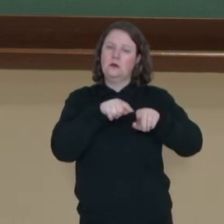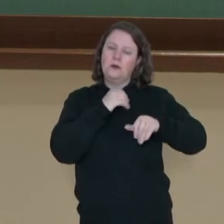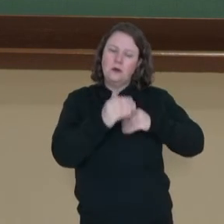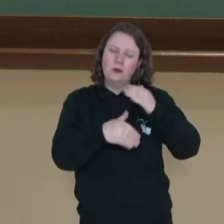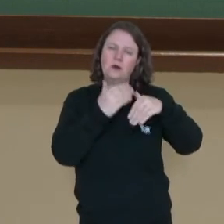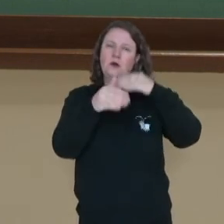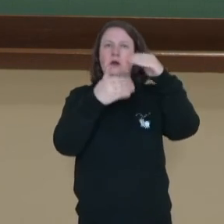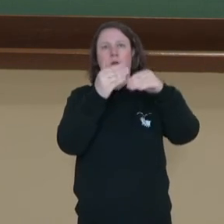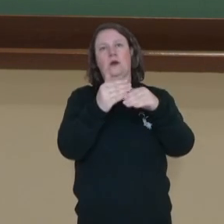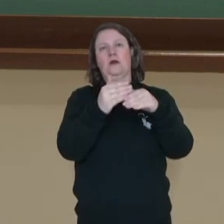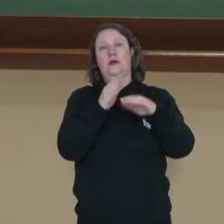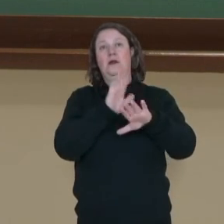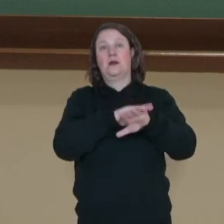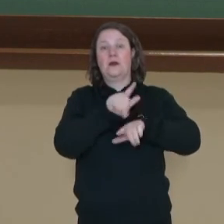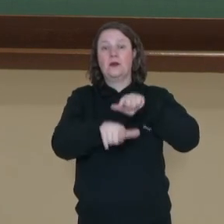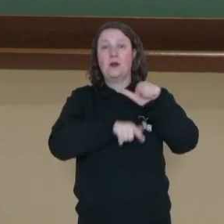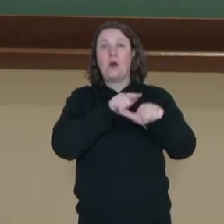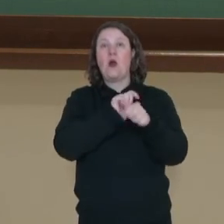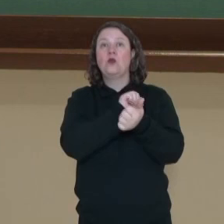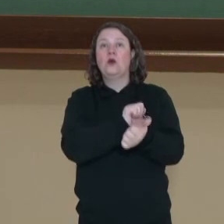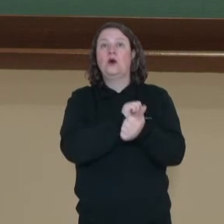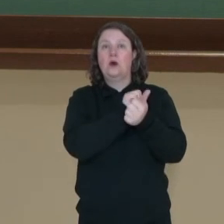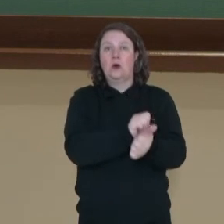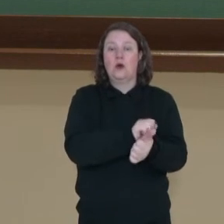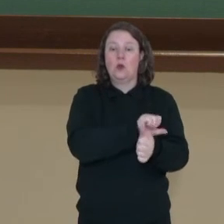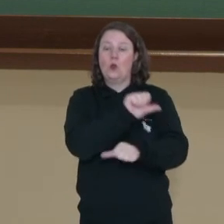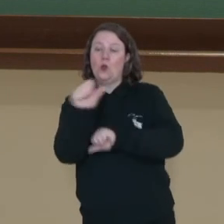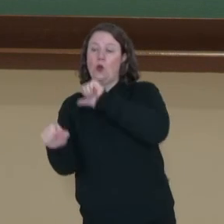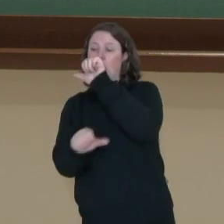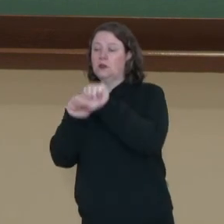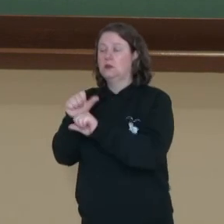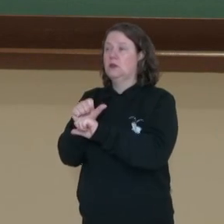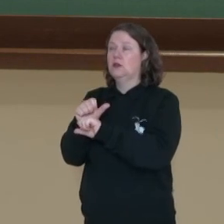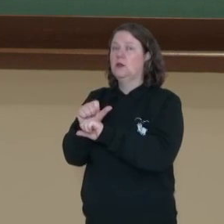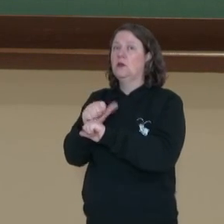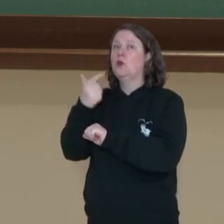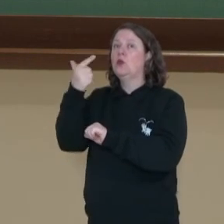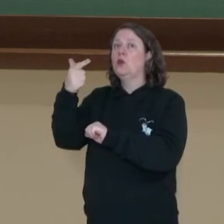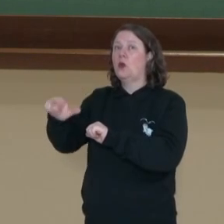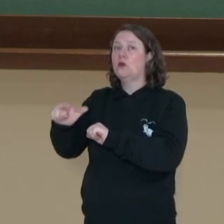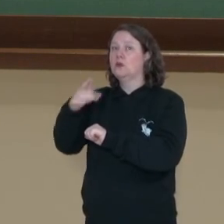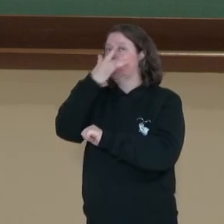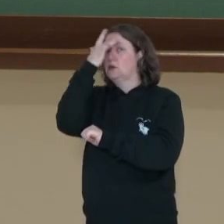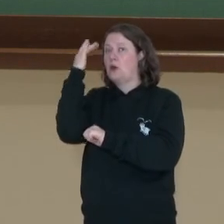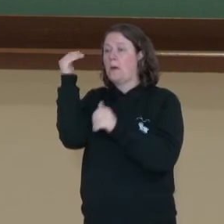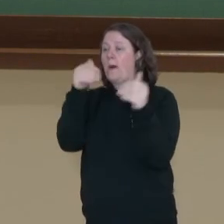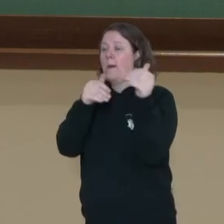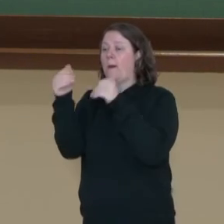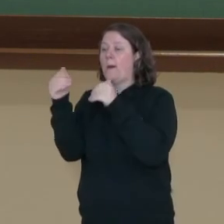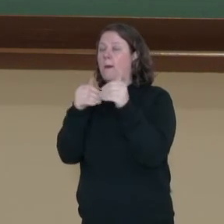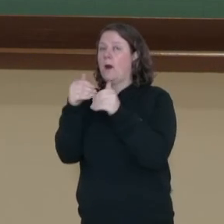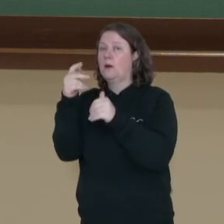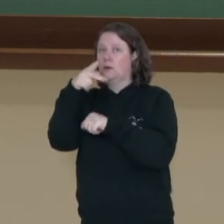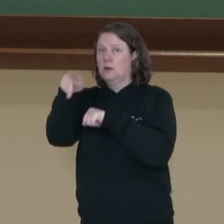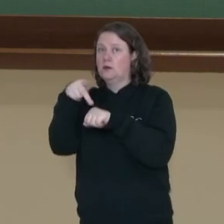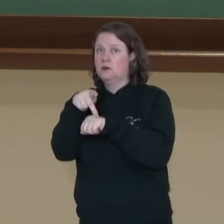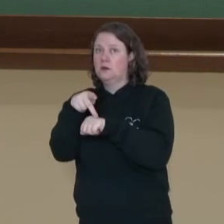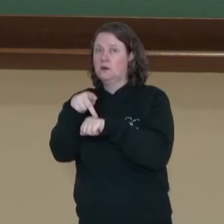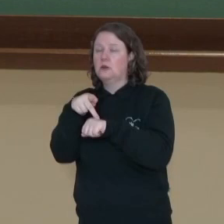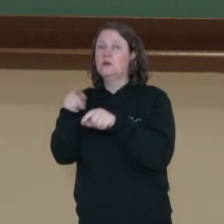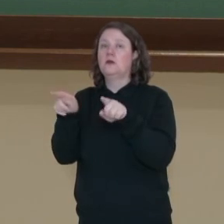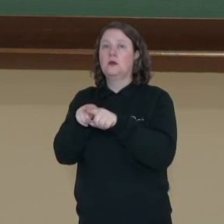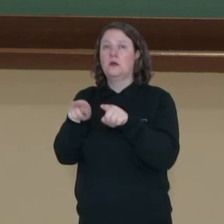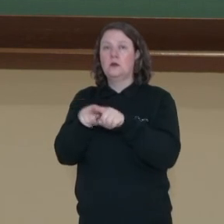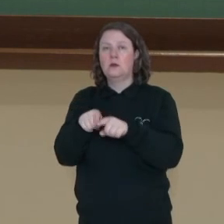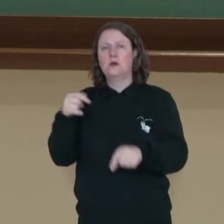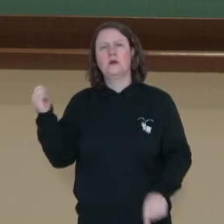de transição da mão de obra escrava para a mão de obra imigrante, precisamos aprofundar essa discussão. A importância do Vale do Paraíba, né,